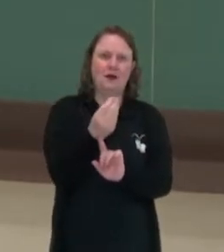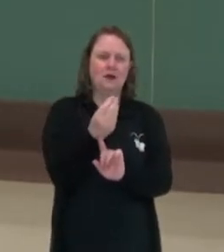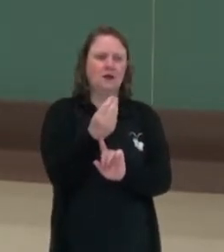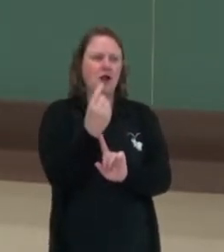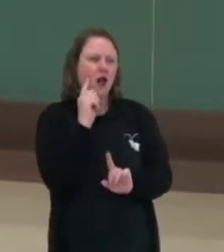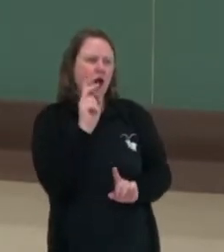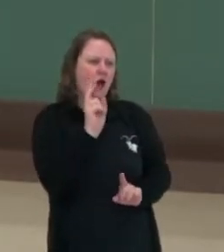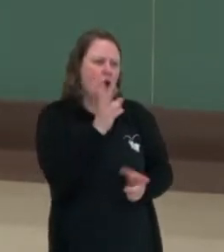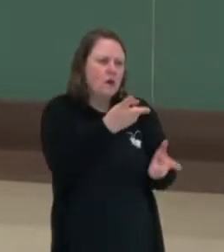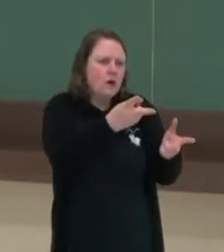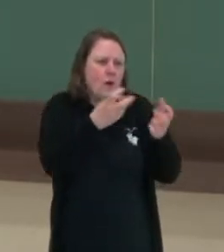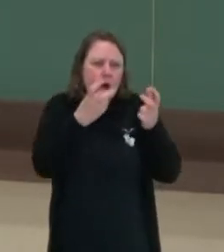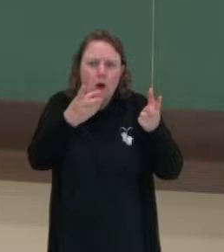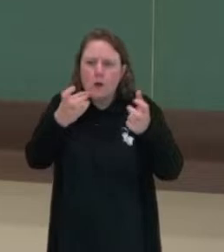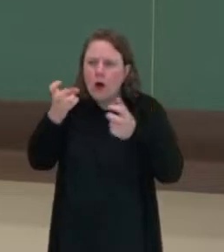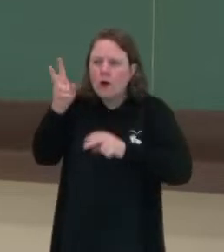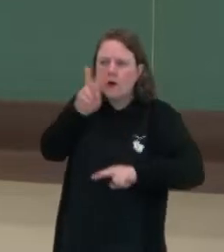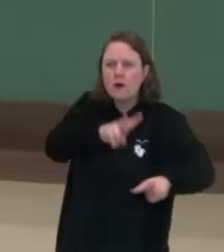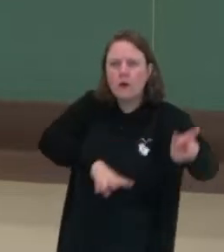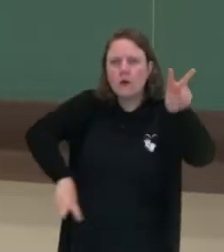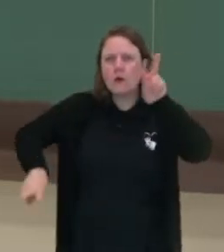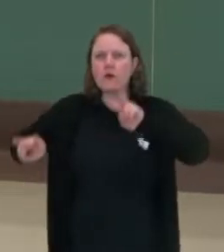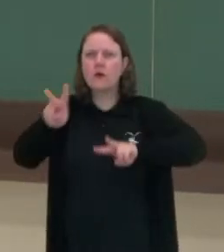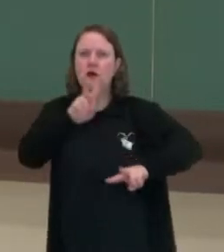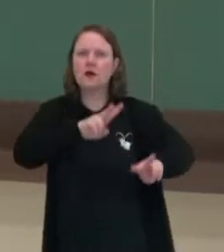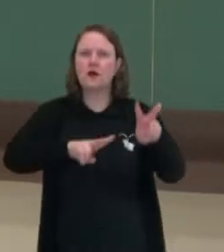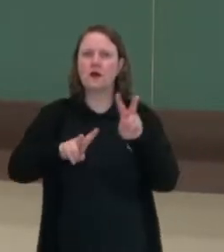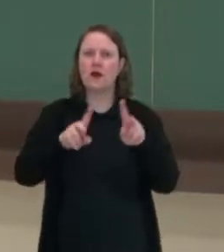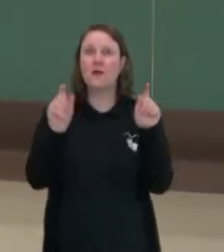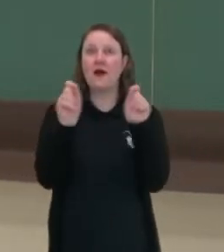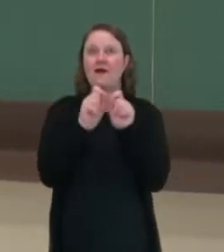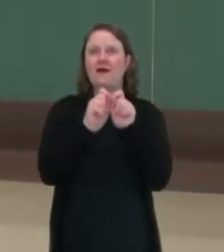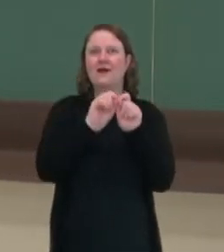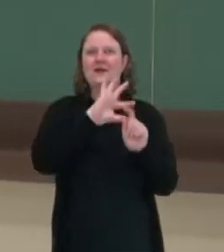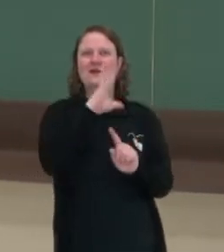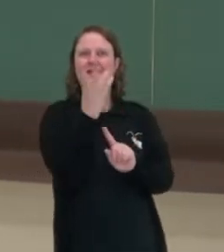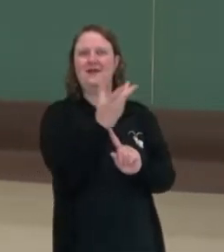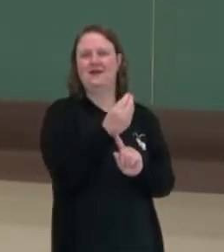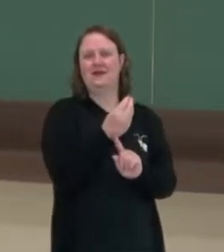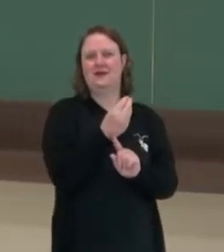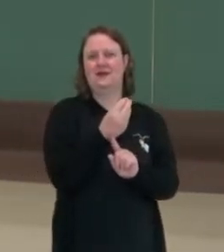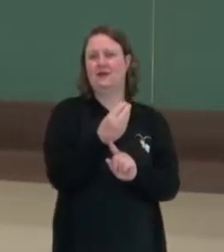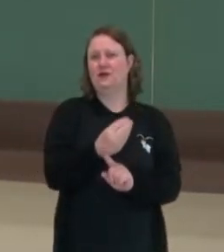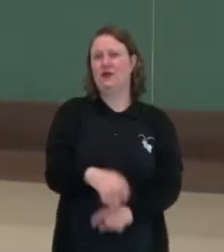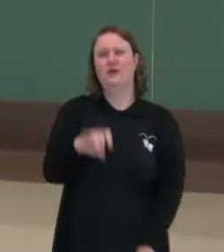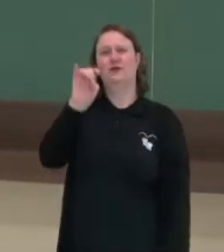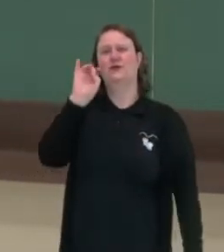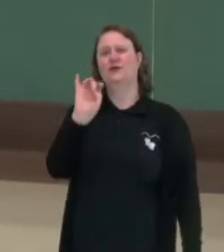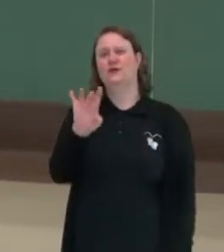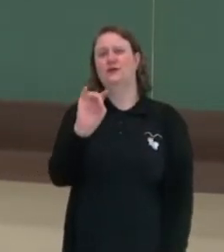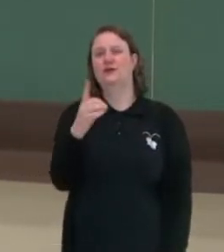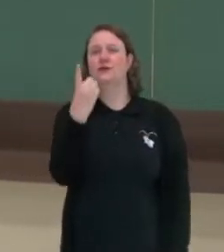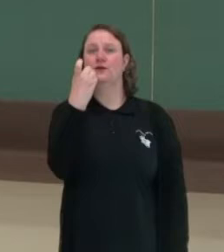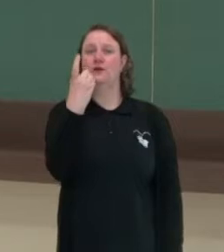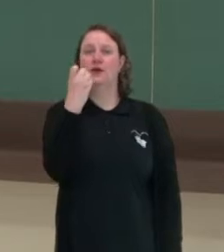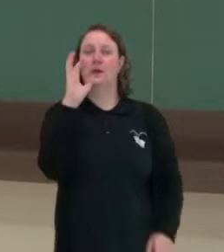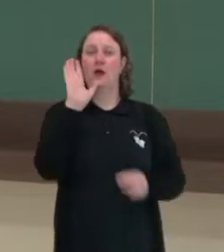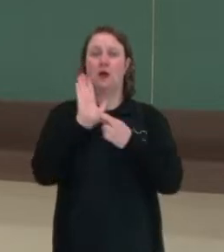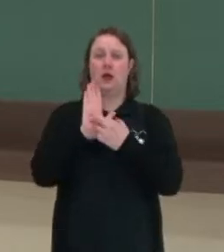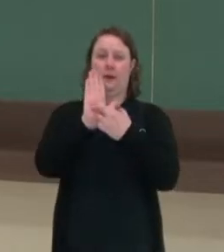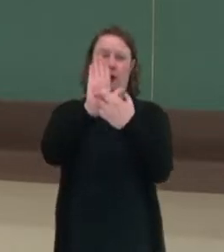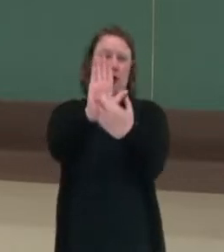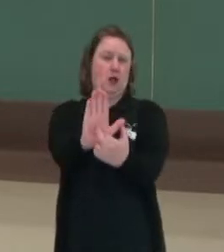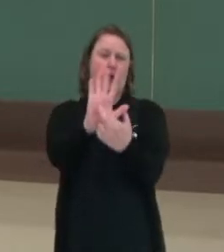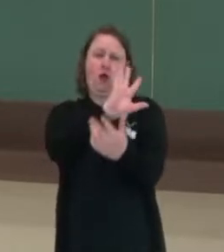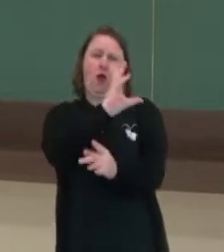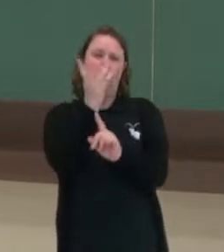mais. Ela não, olha só como o próprio texto diz, não é só a representação da paisagem, e também não é só